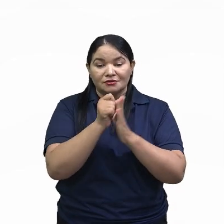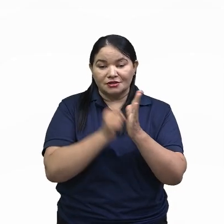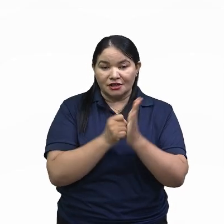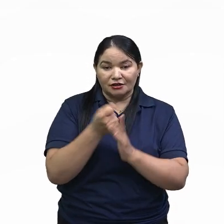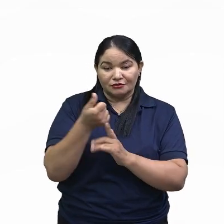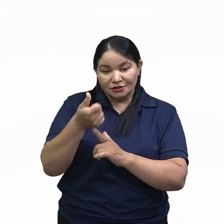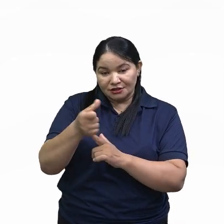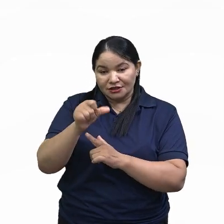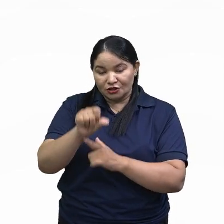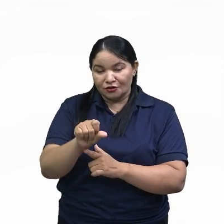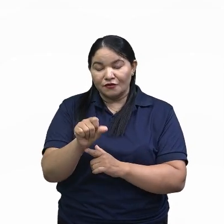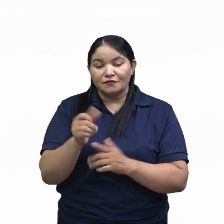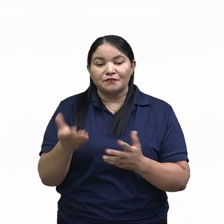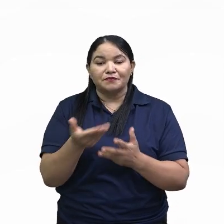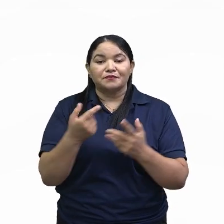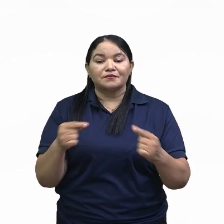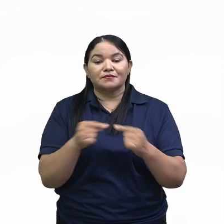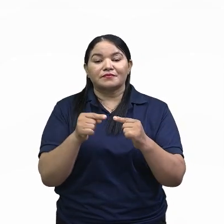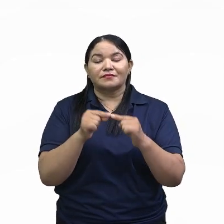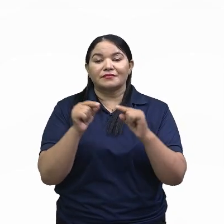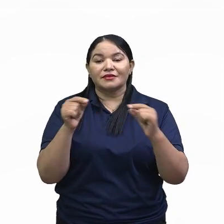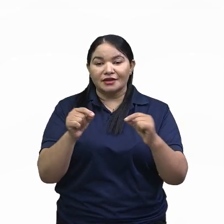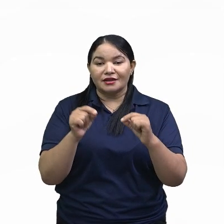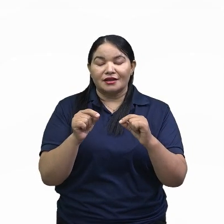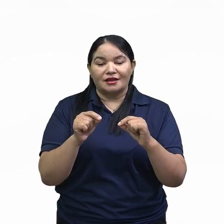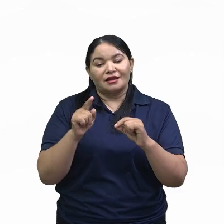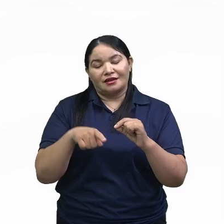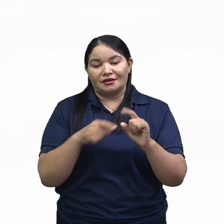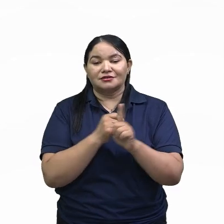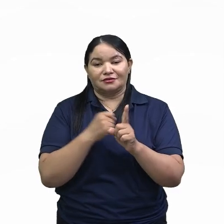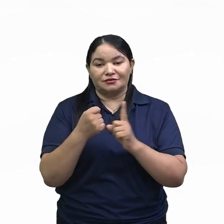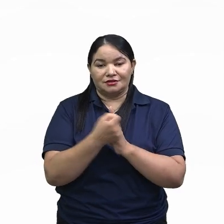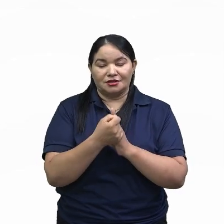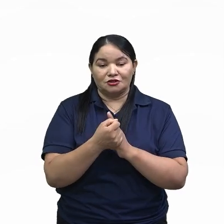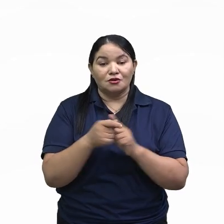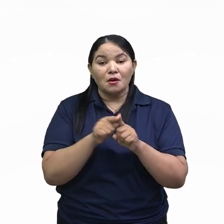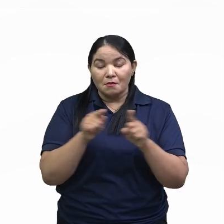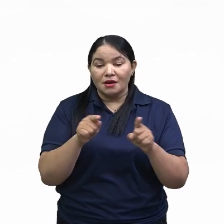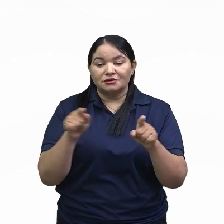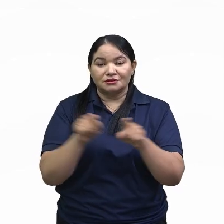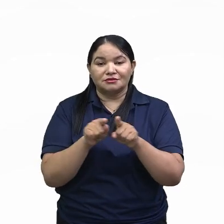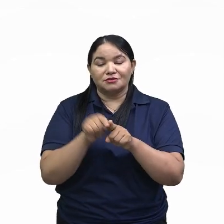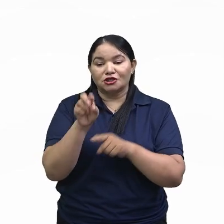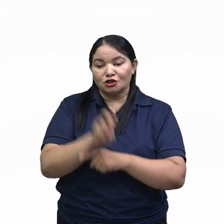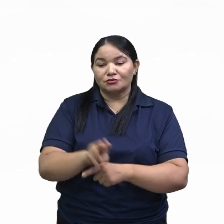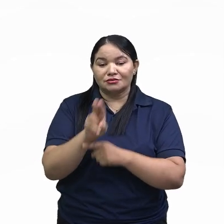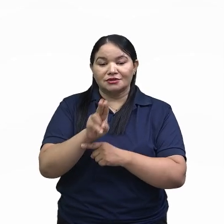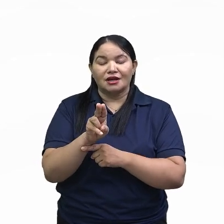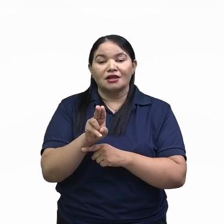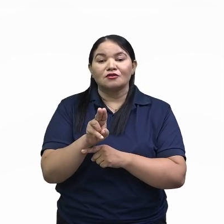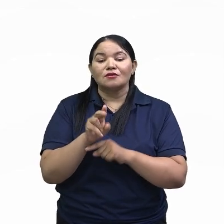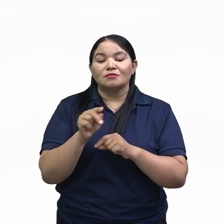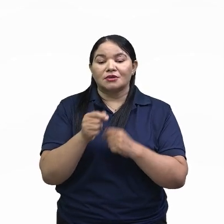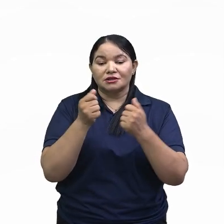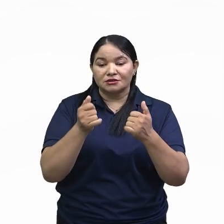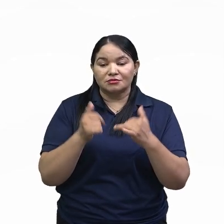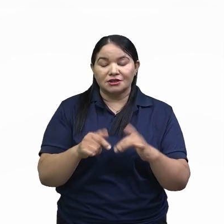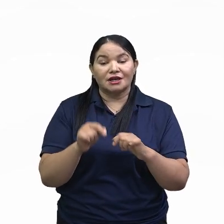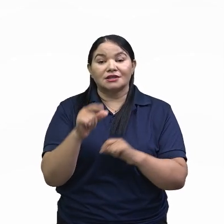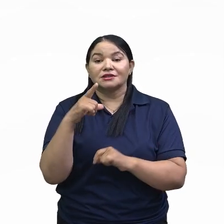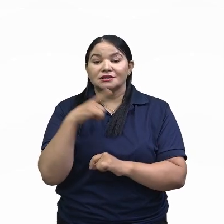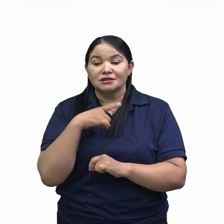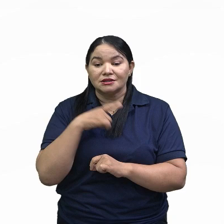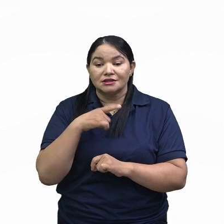aplicado nas sociedades e ele vai ser utilizado para determinar que existem